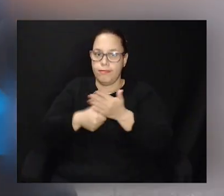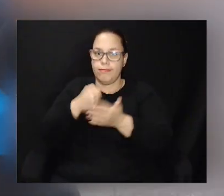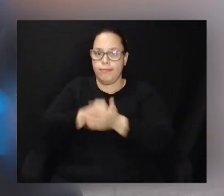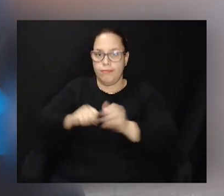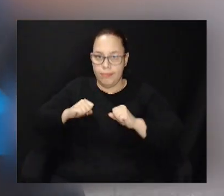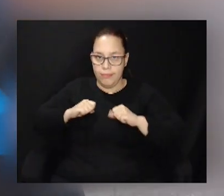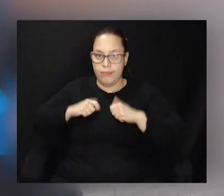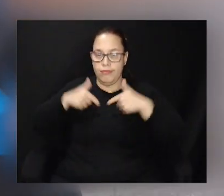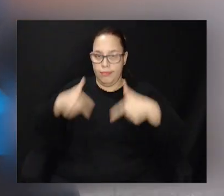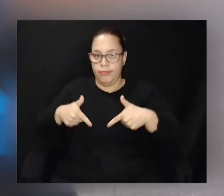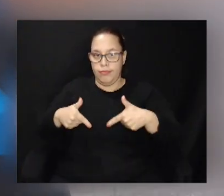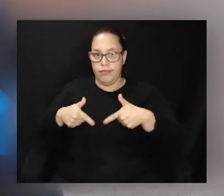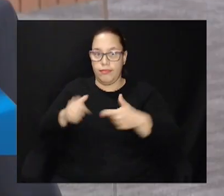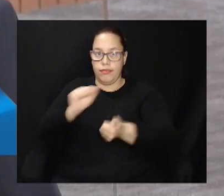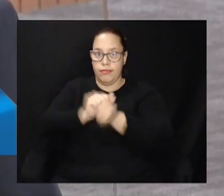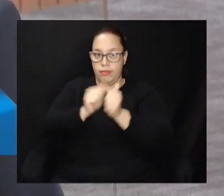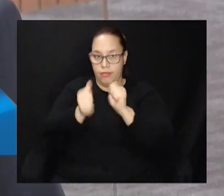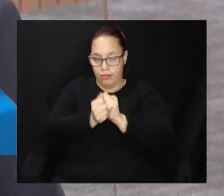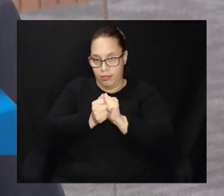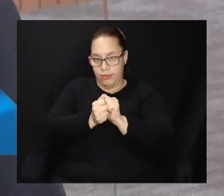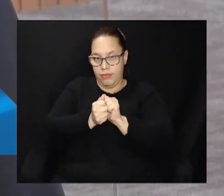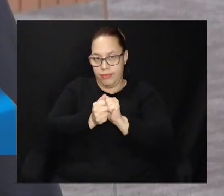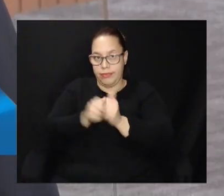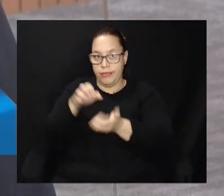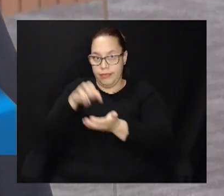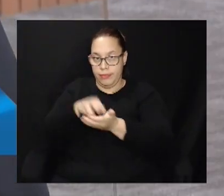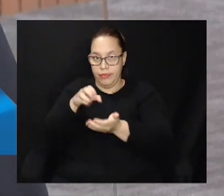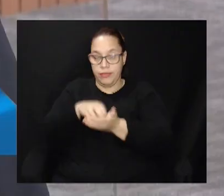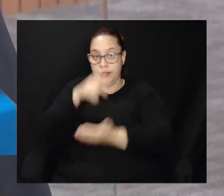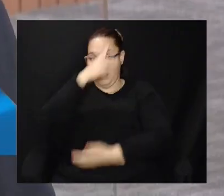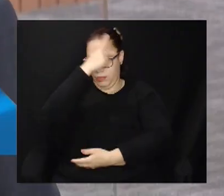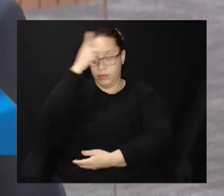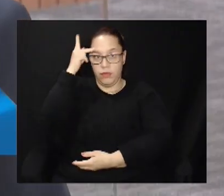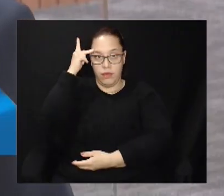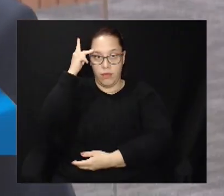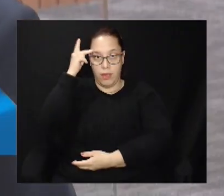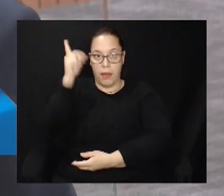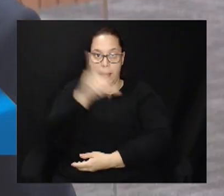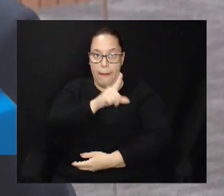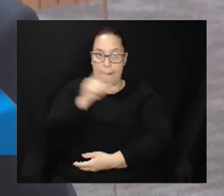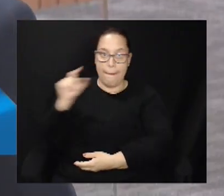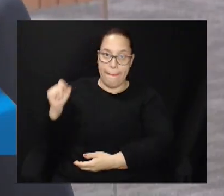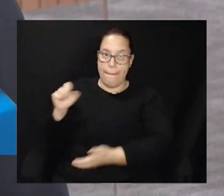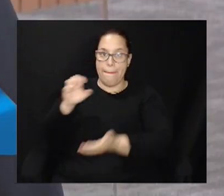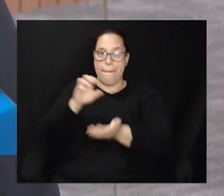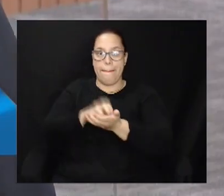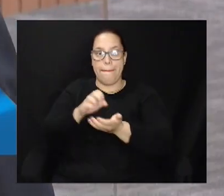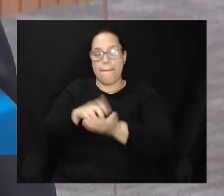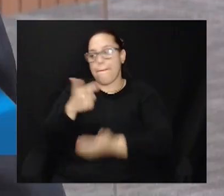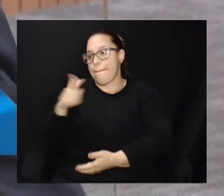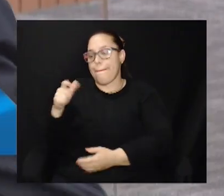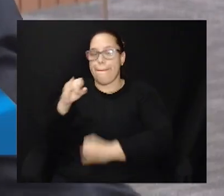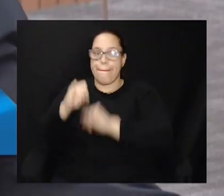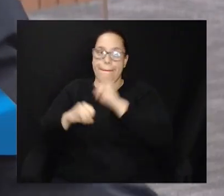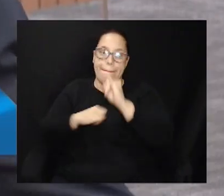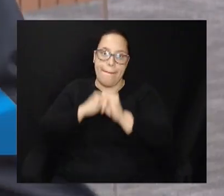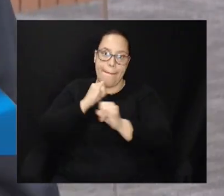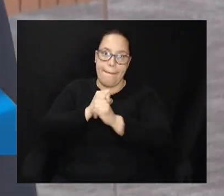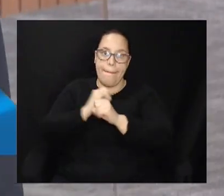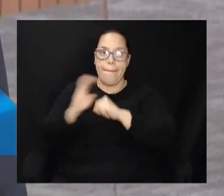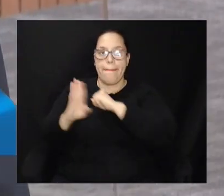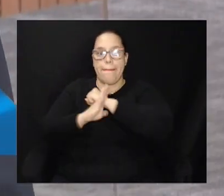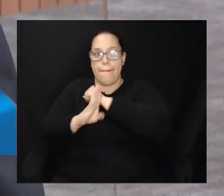e requalificar aquele centro da cidade. As pessoas estão saindo do centro, eu não sei se é por causa da internet ou os bairros também,